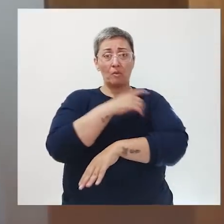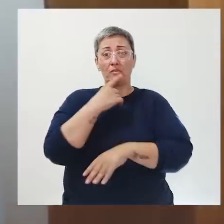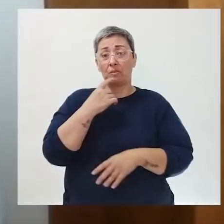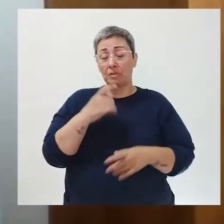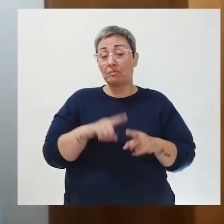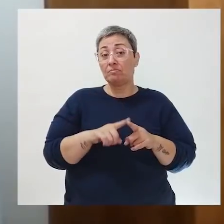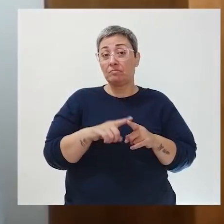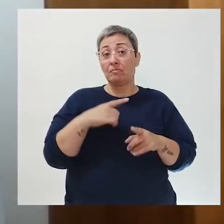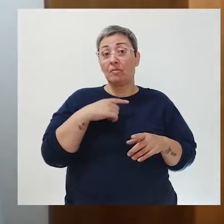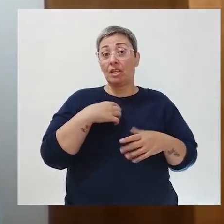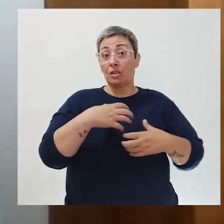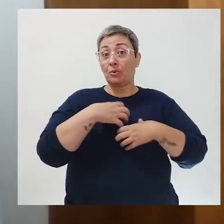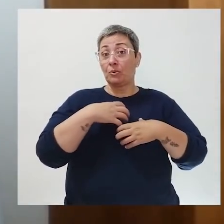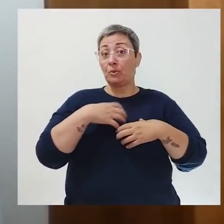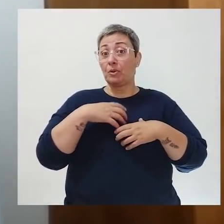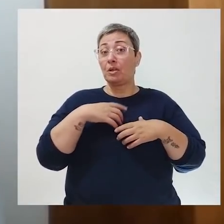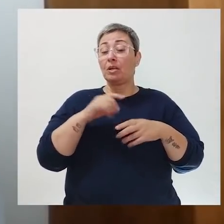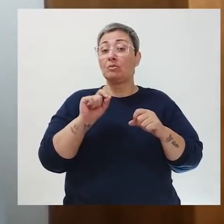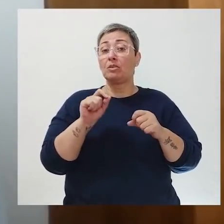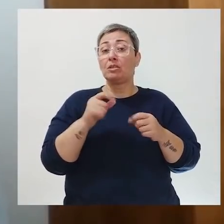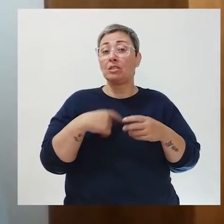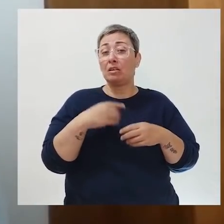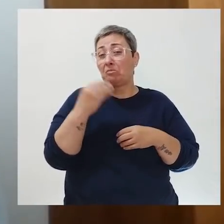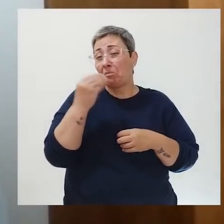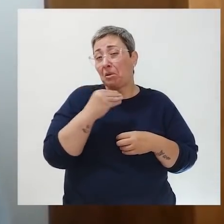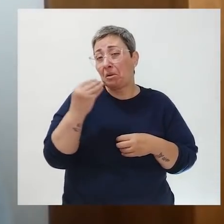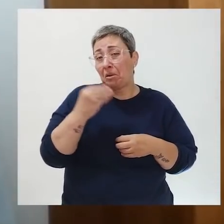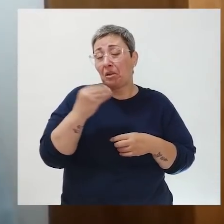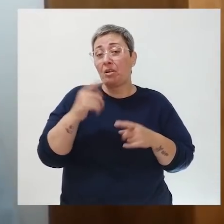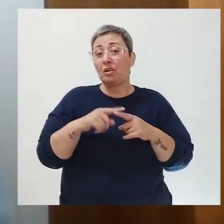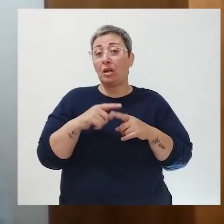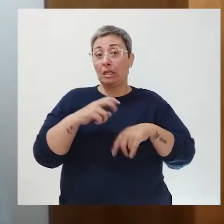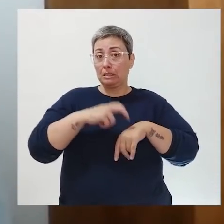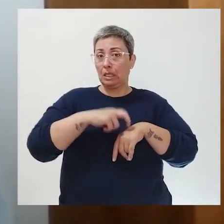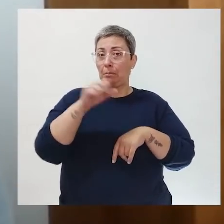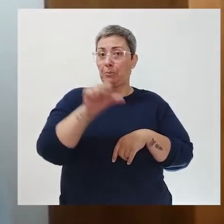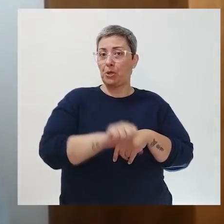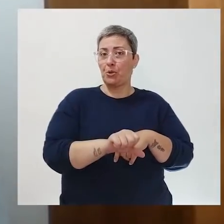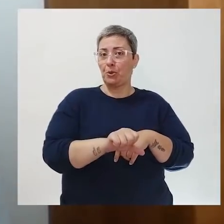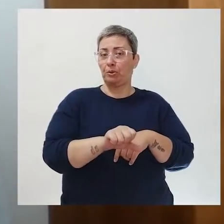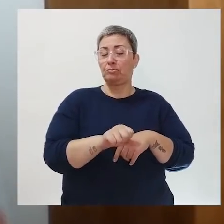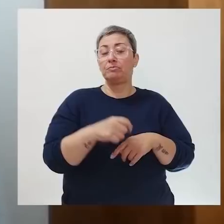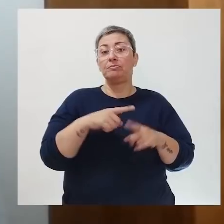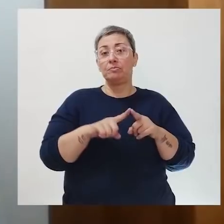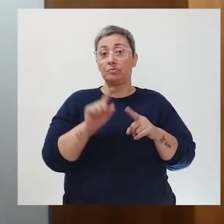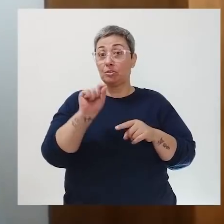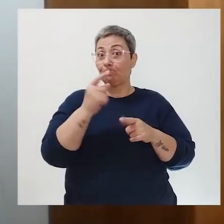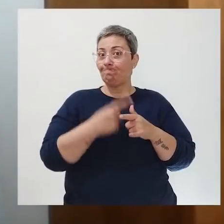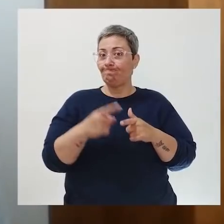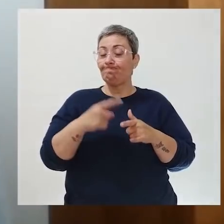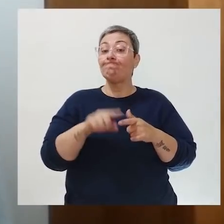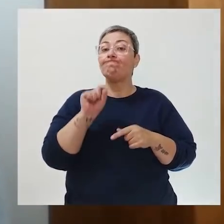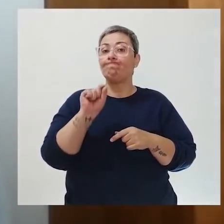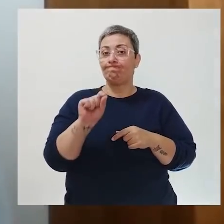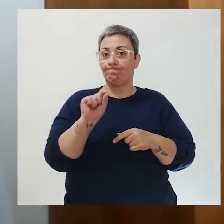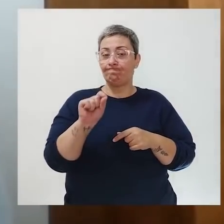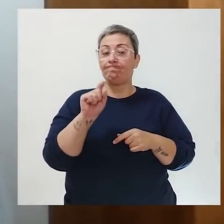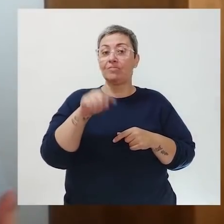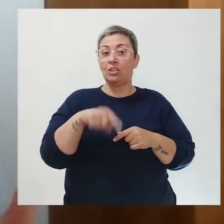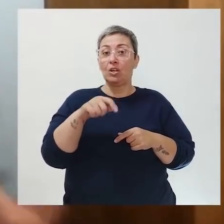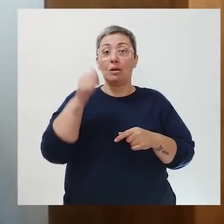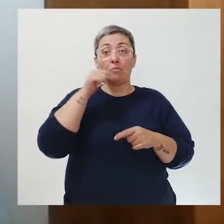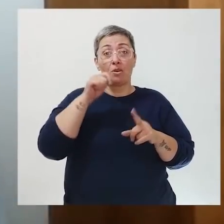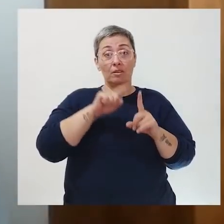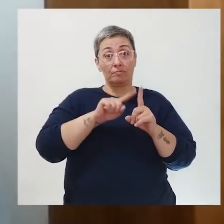pele. Os sintomas eles são bem mais fracos do que na dengue. O grande problema da Zika é quando